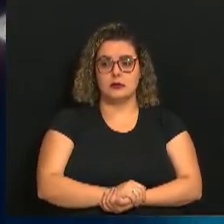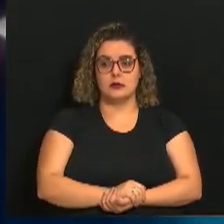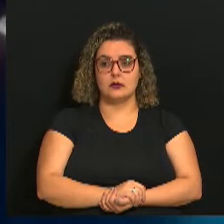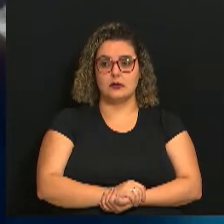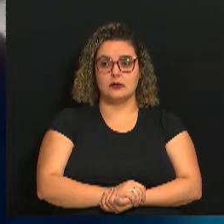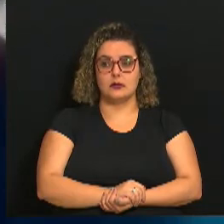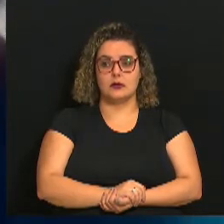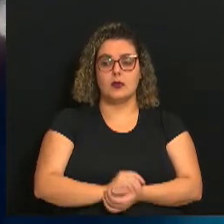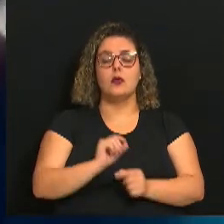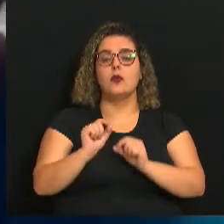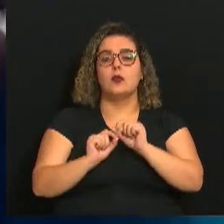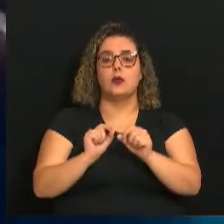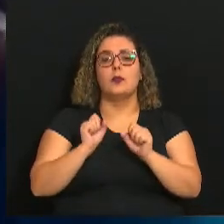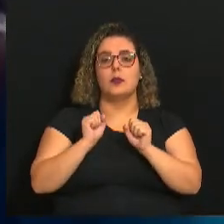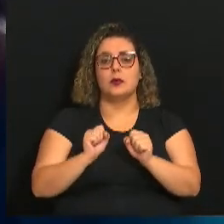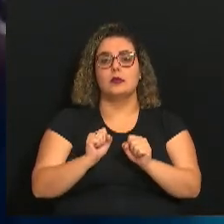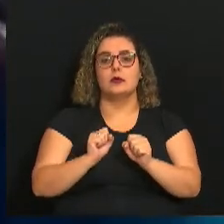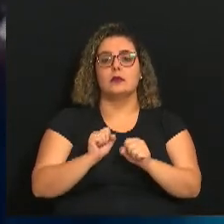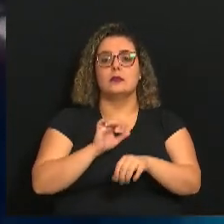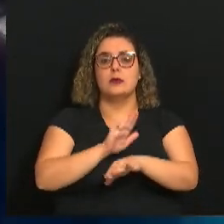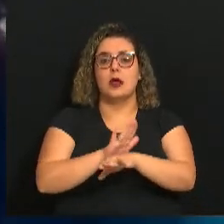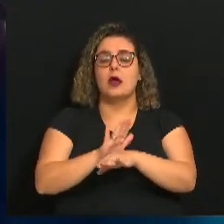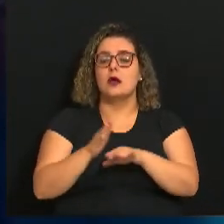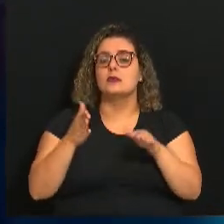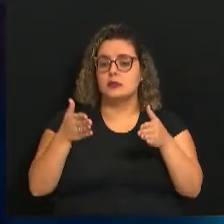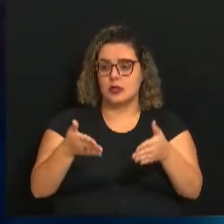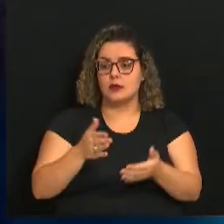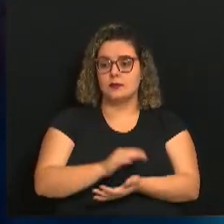contribuir nessa questão.